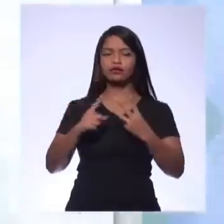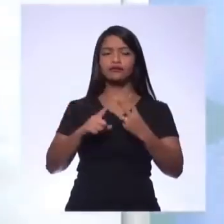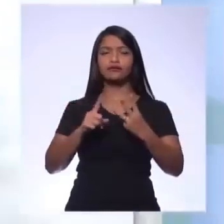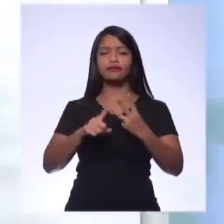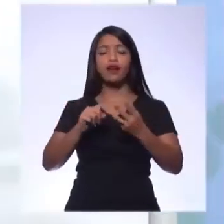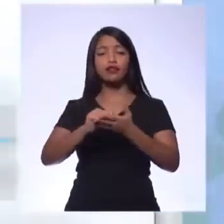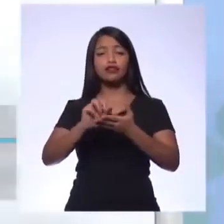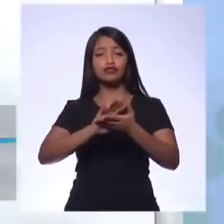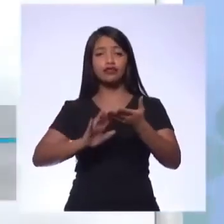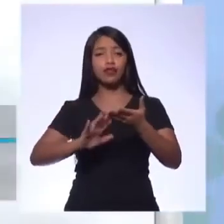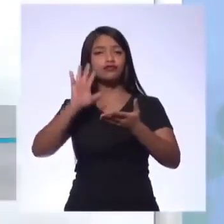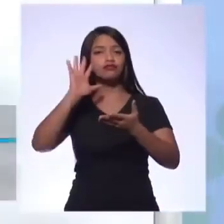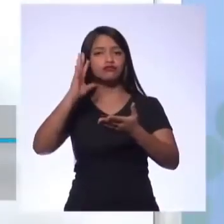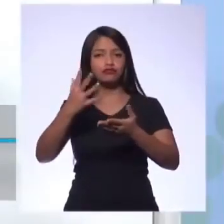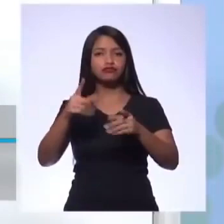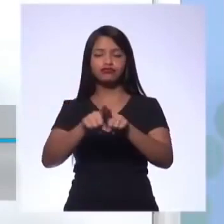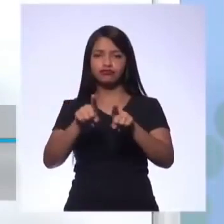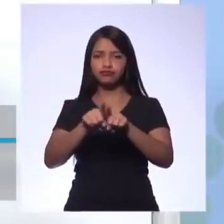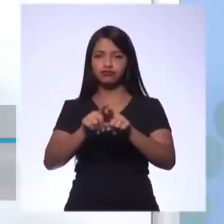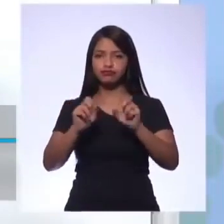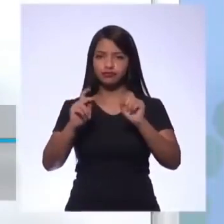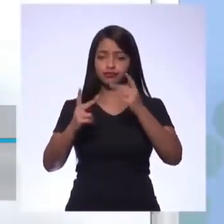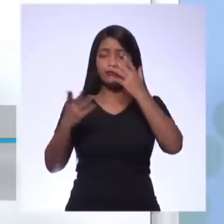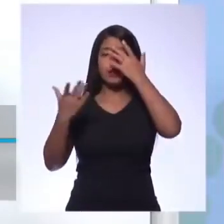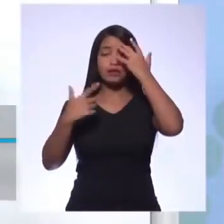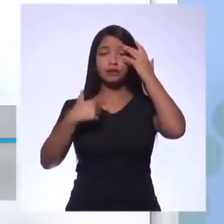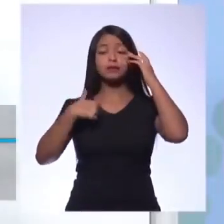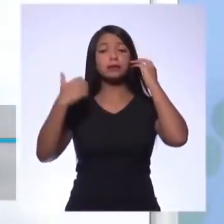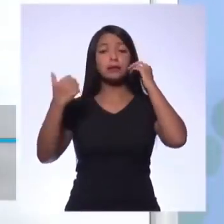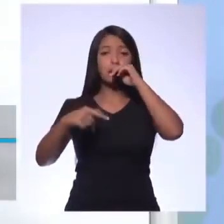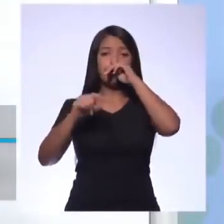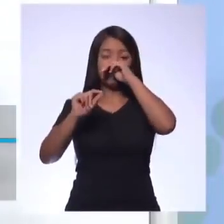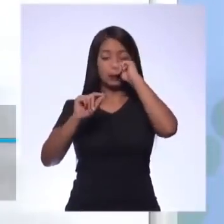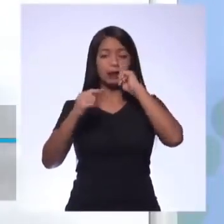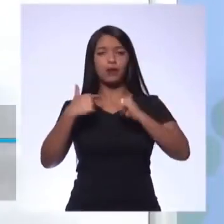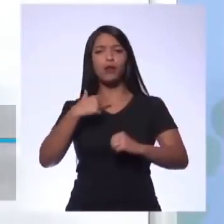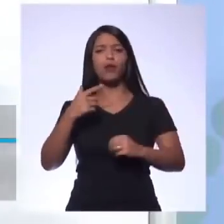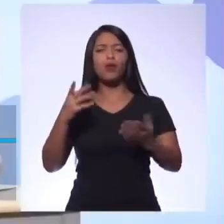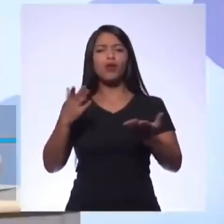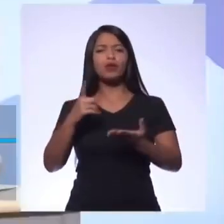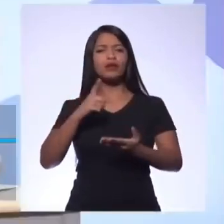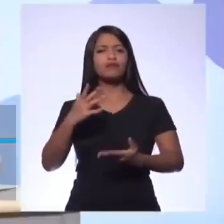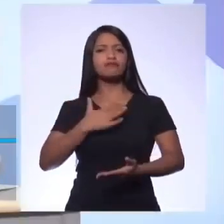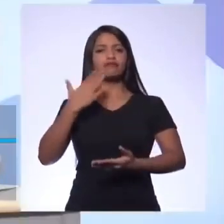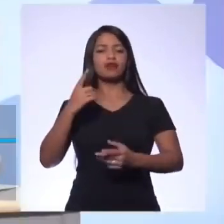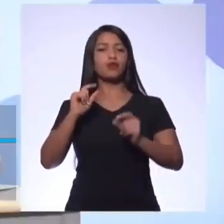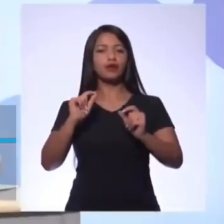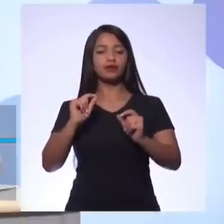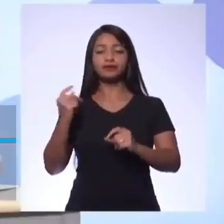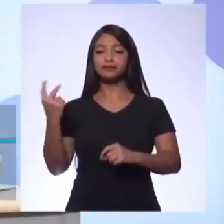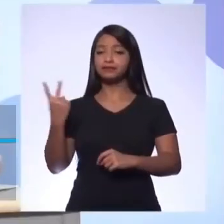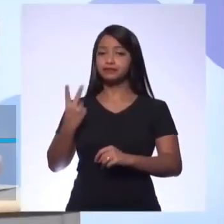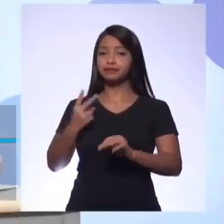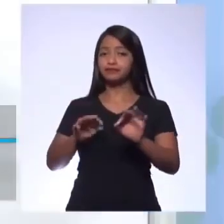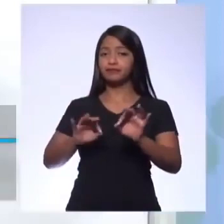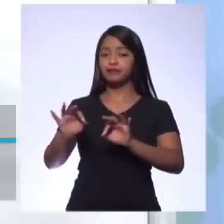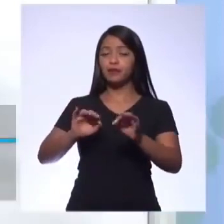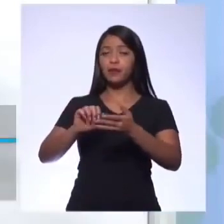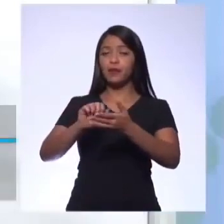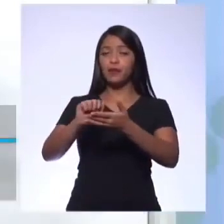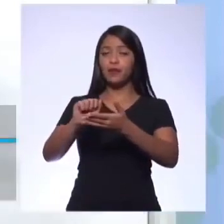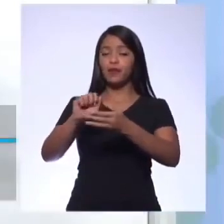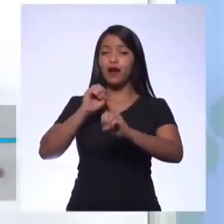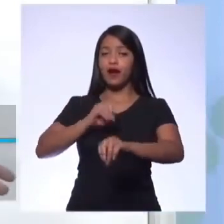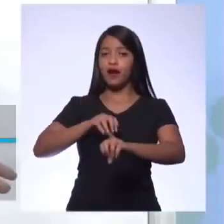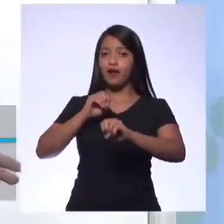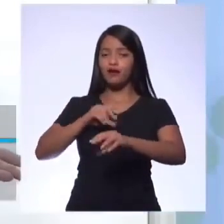coisa para você aqui. A gente está fazendo uma coisa aqui que é um pouco inusitada. O professor Edjoel, a gente montou uma aula que são uma